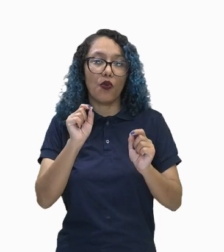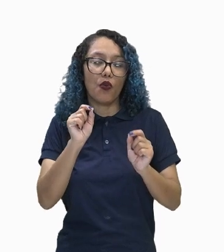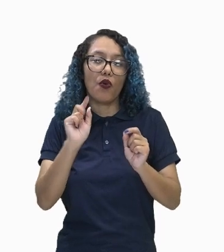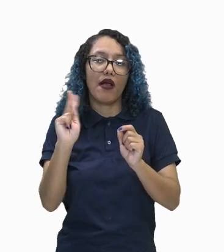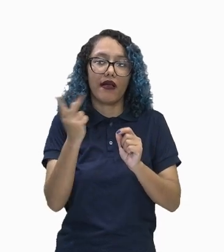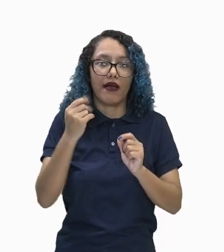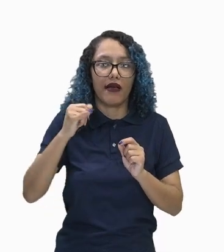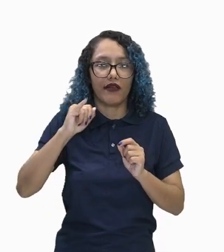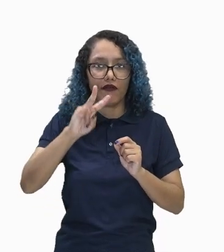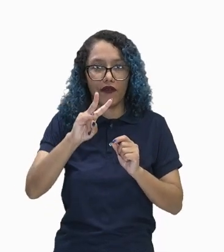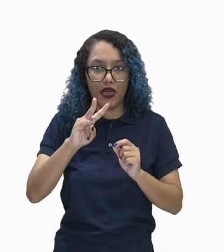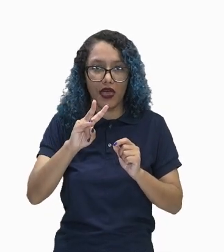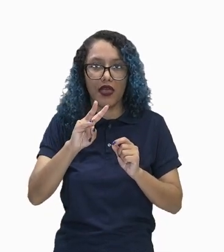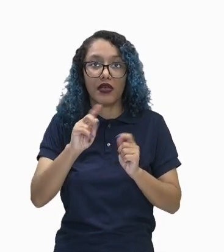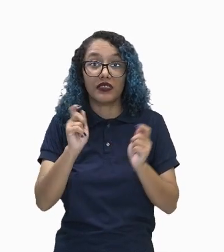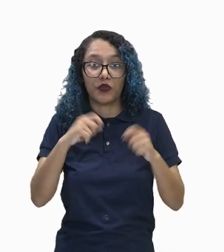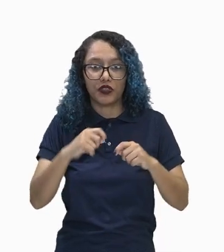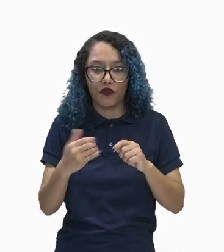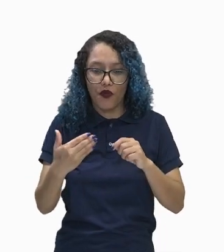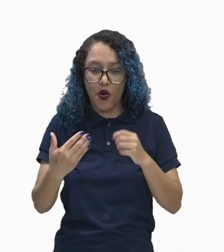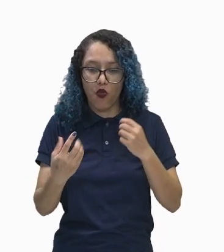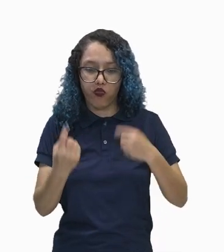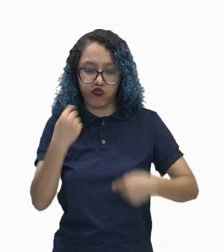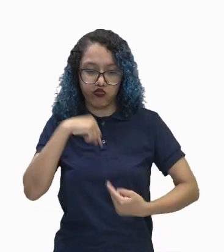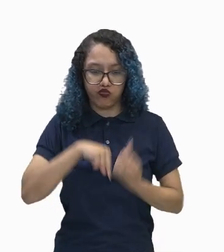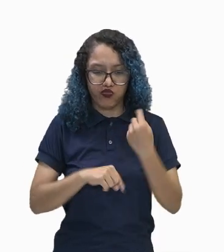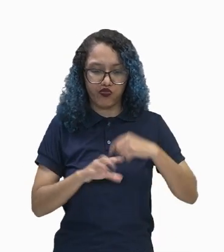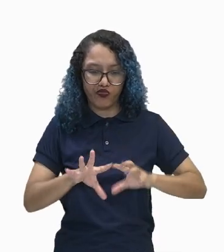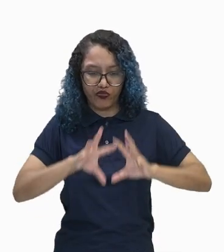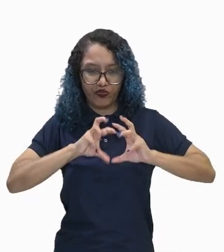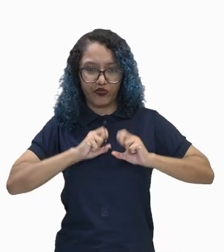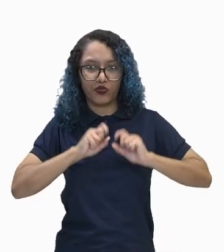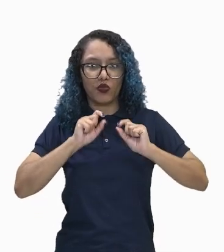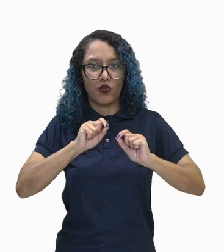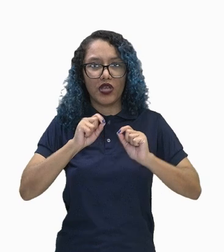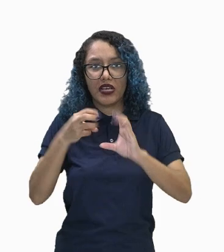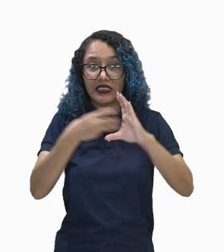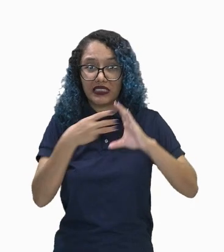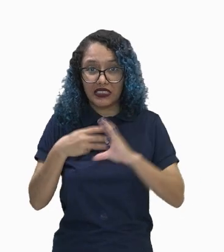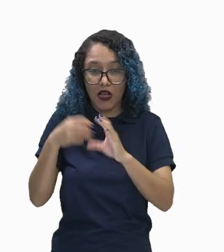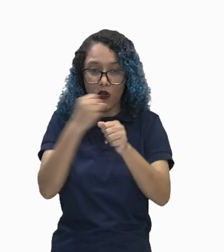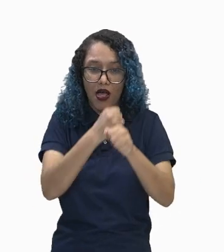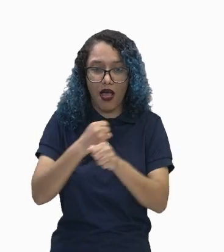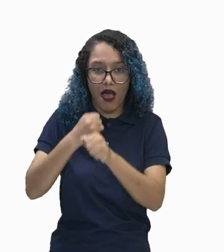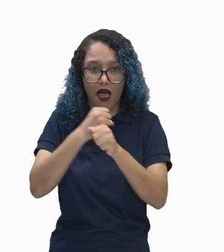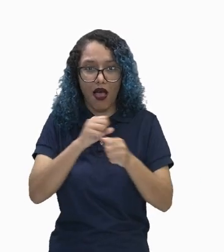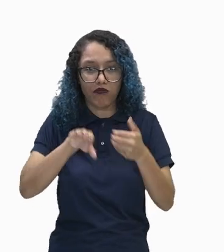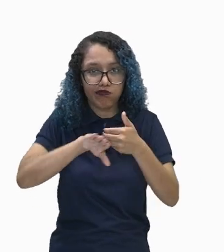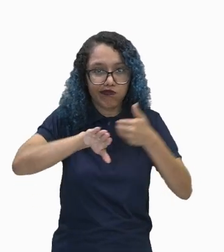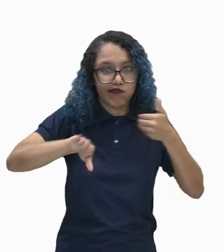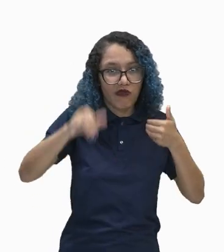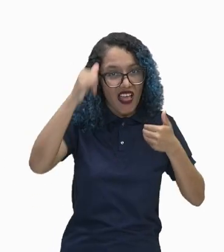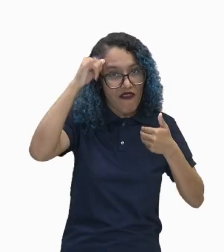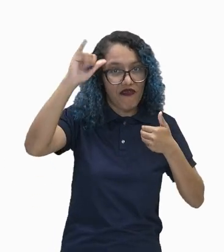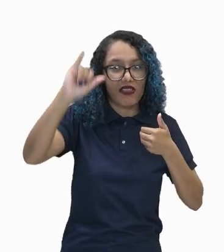para infectar o organismo, ou seja, os linfócitos T. Então, ele vai agir antes